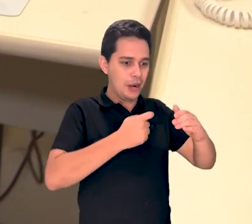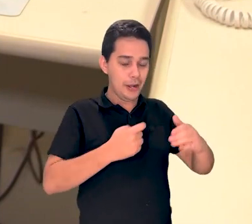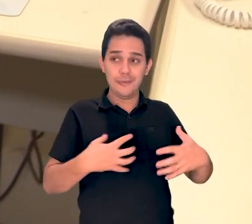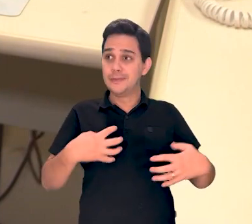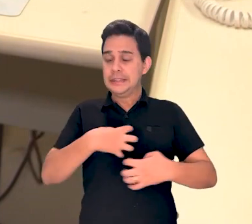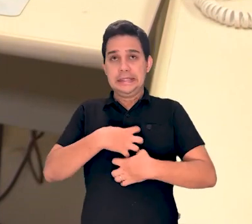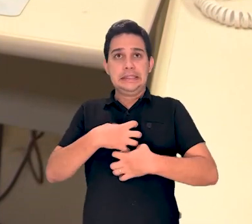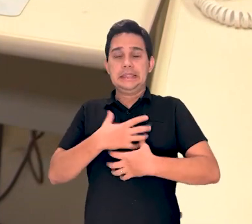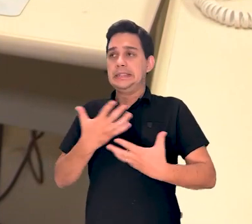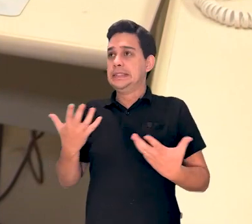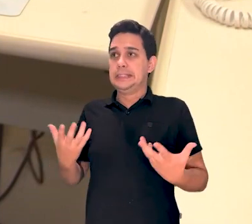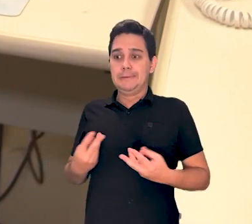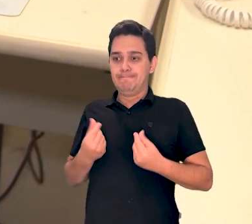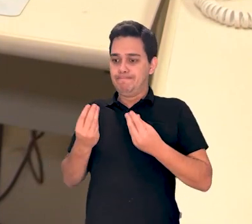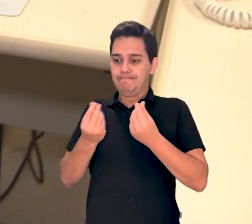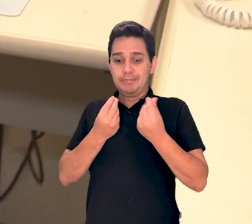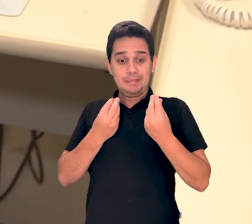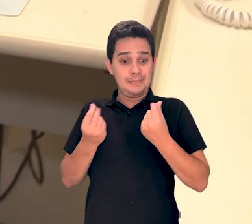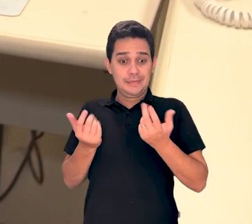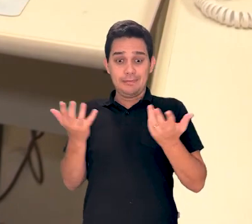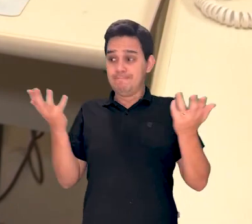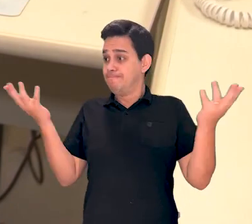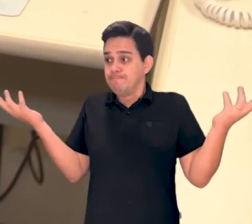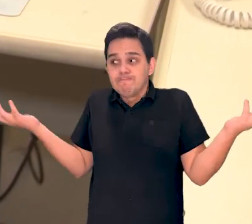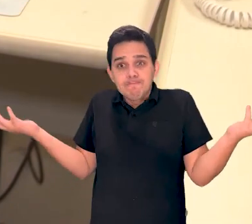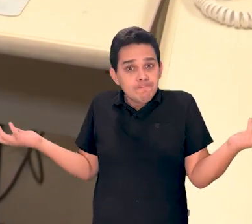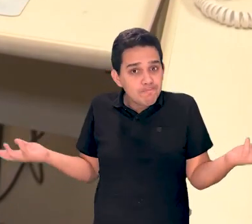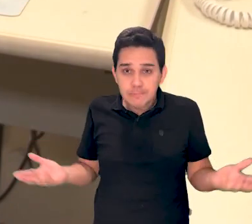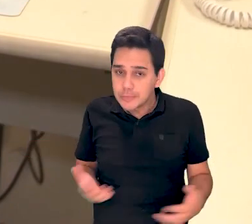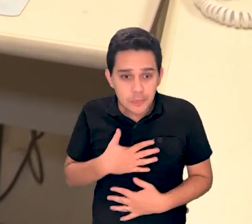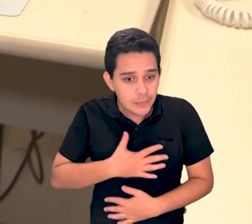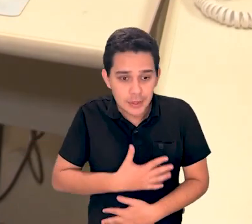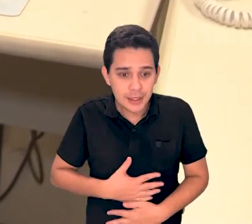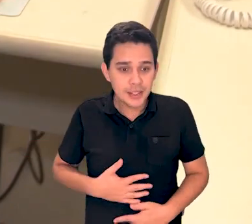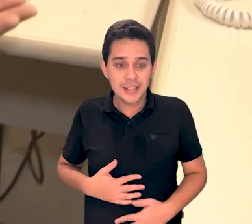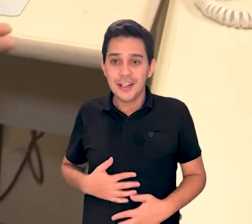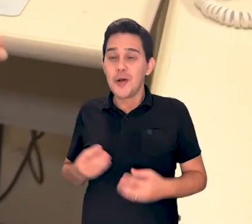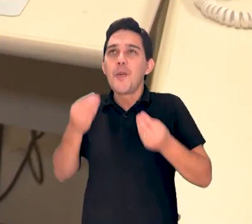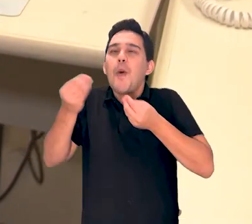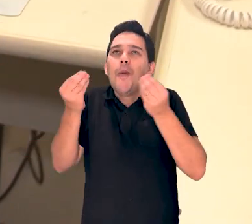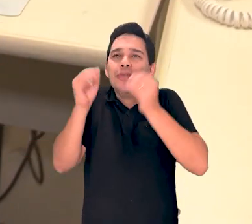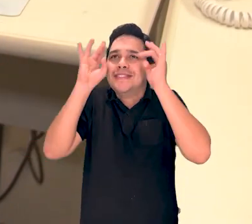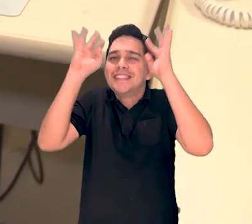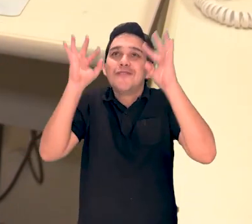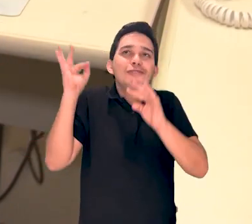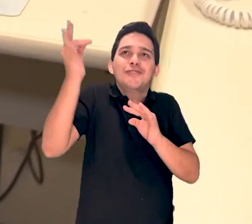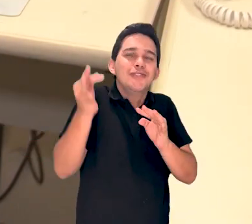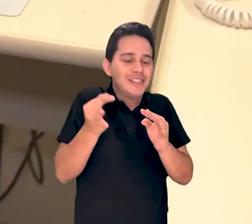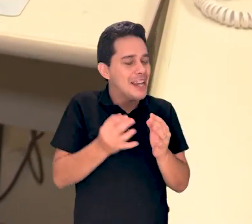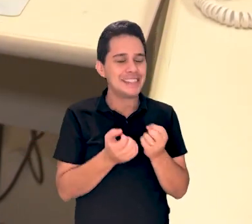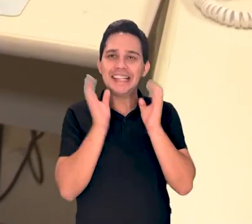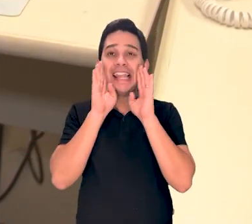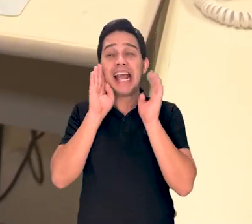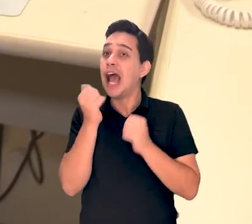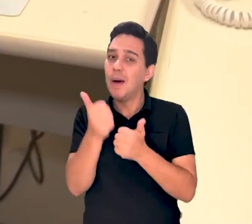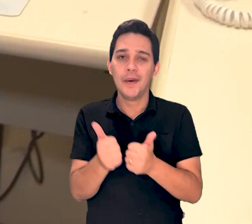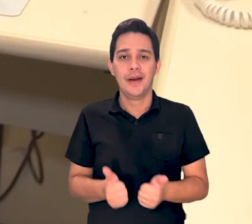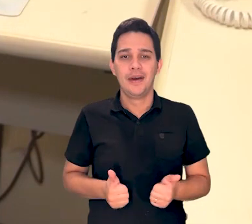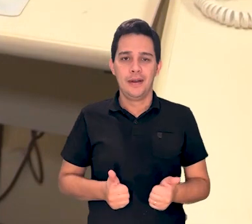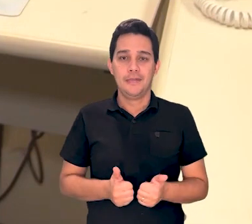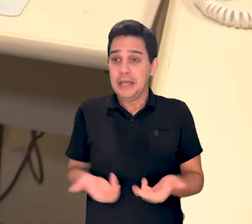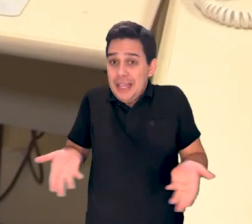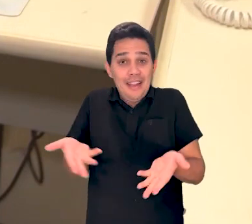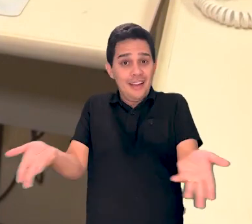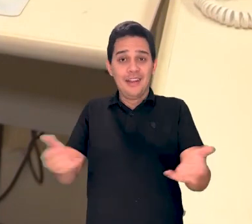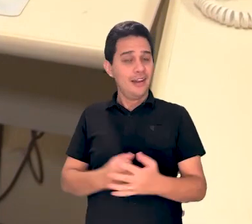é realmente uma coisa que a gente não consegue nem imaginar né né se acontecer que daí a gente tá